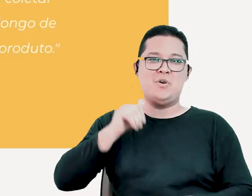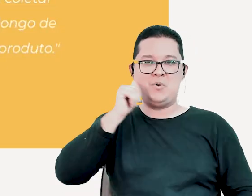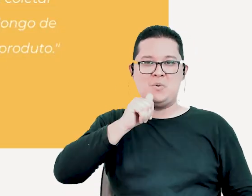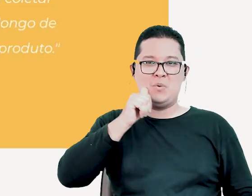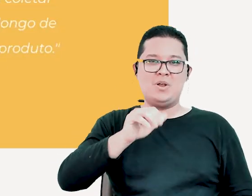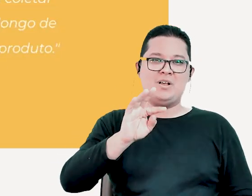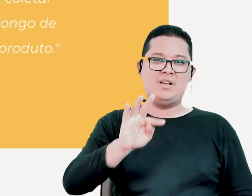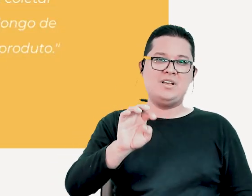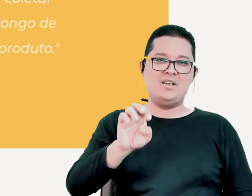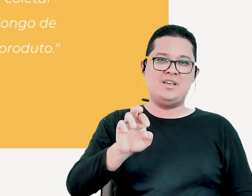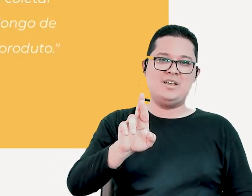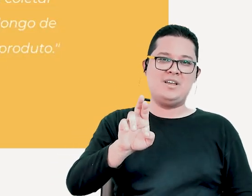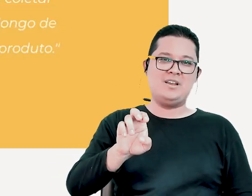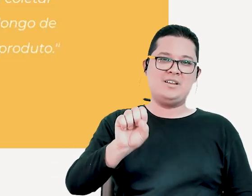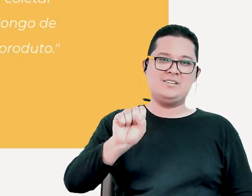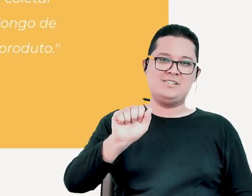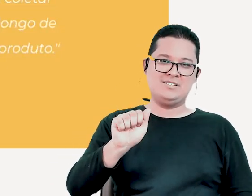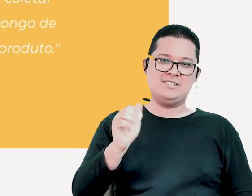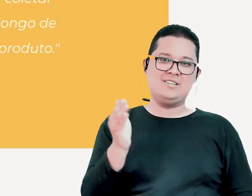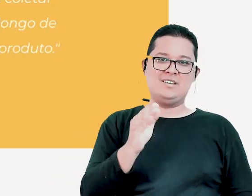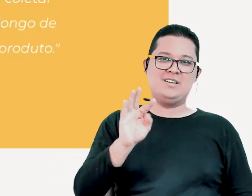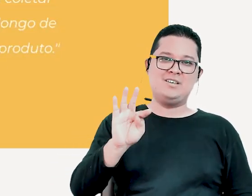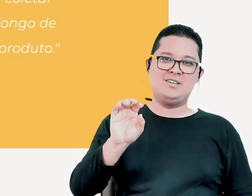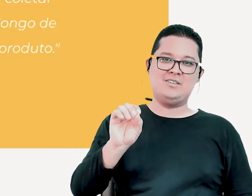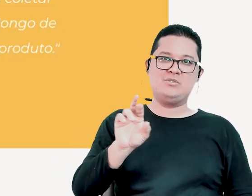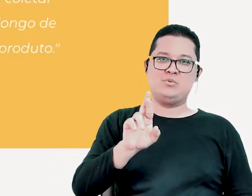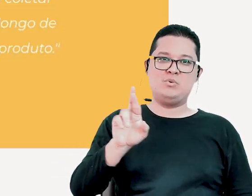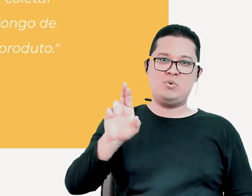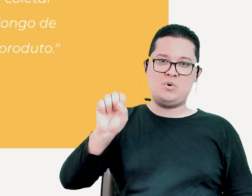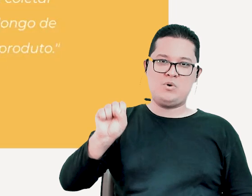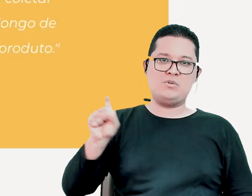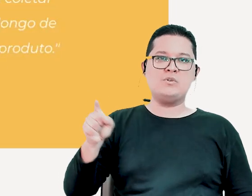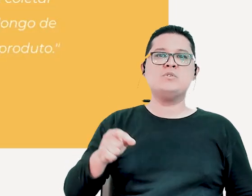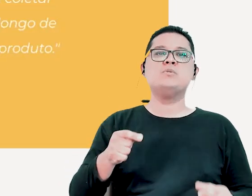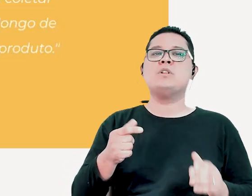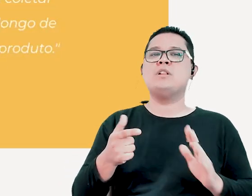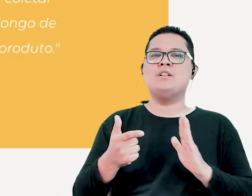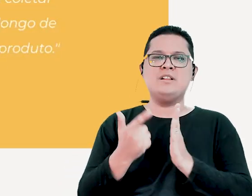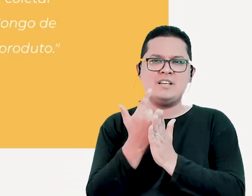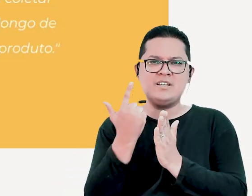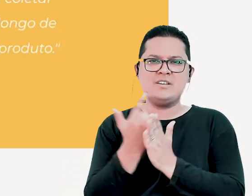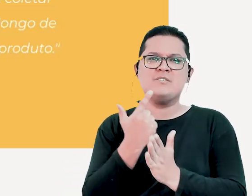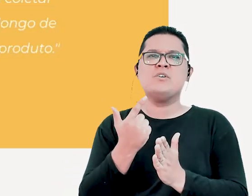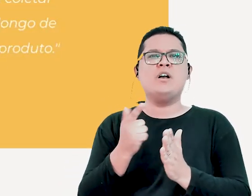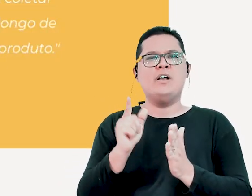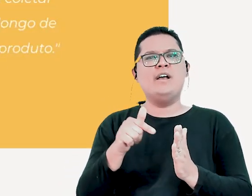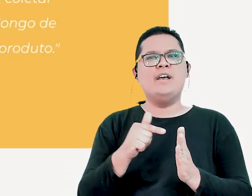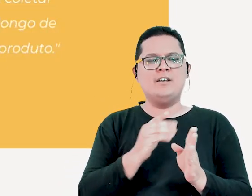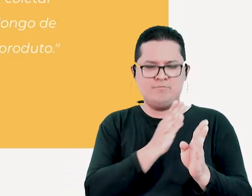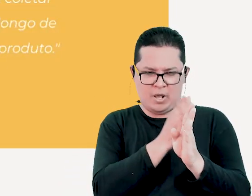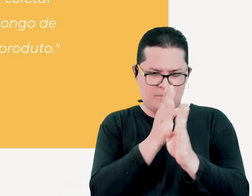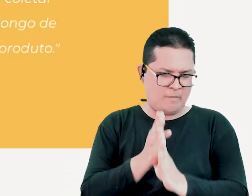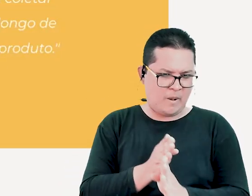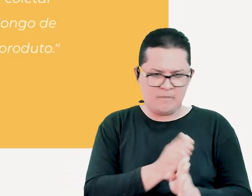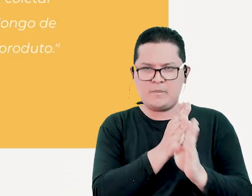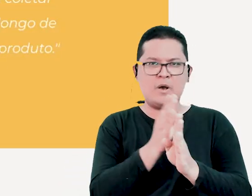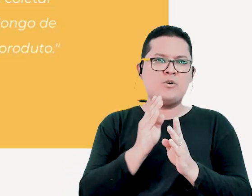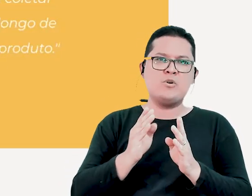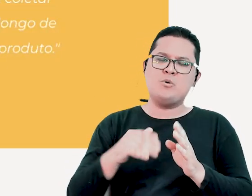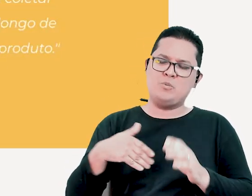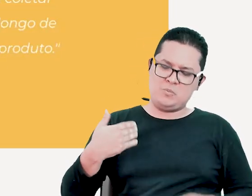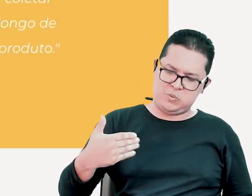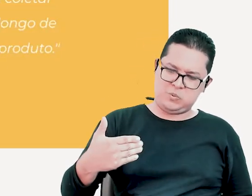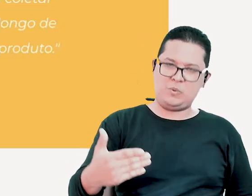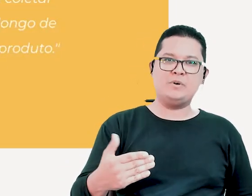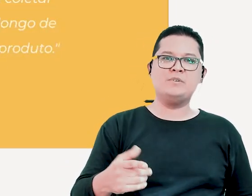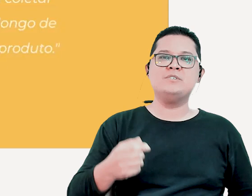parte de realizar pesquisas contínuas com o objetivo de coletar esses feedbacks aí ao longo de todo o ciclo